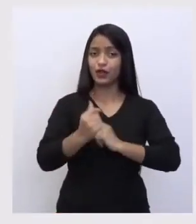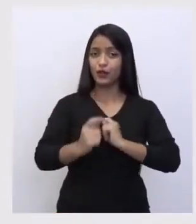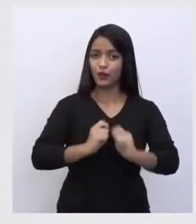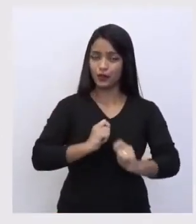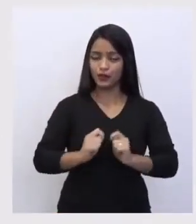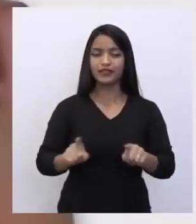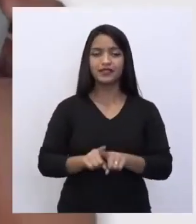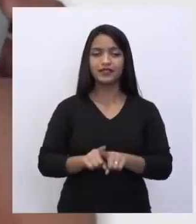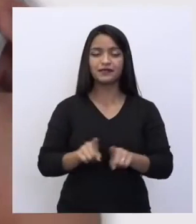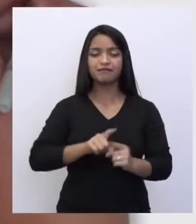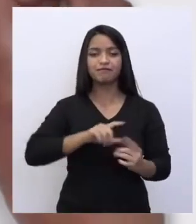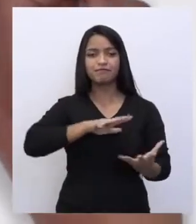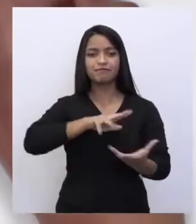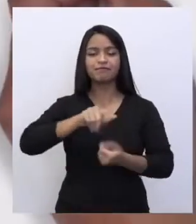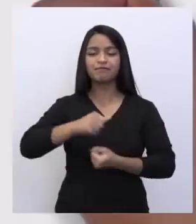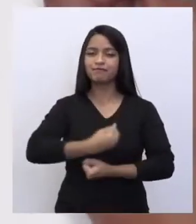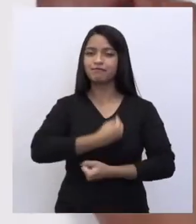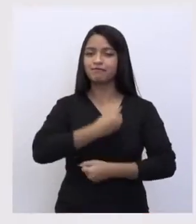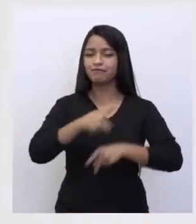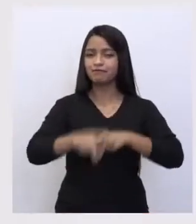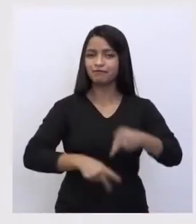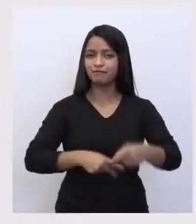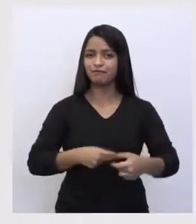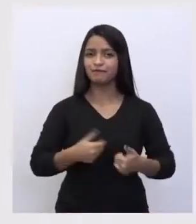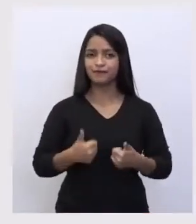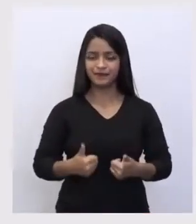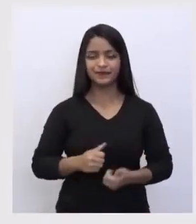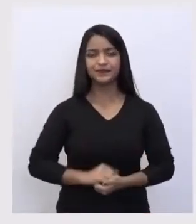bem-estar da humanidade.